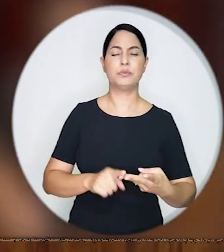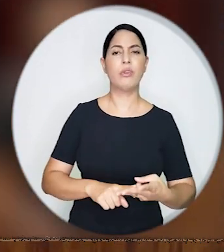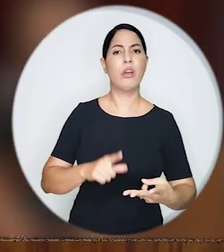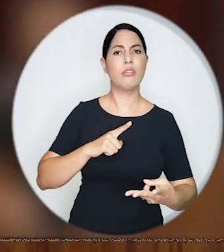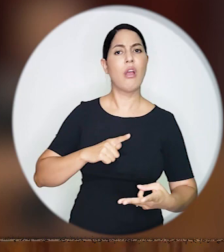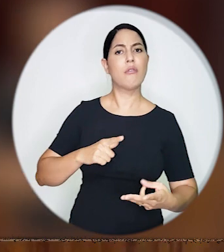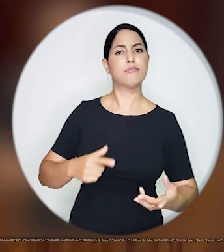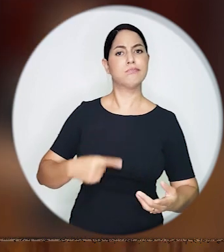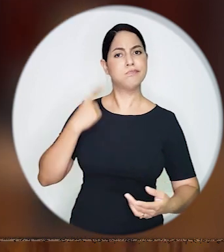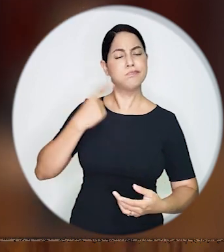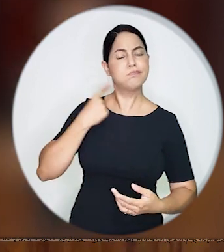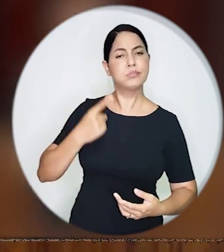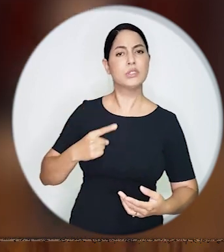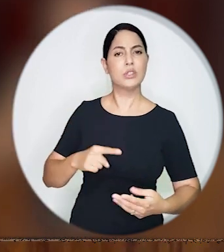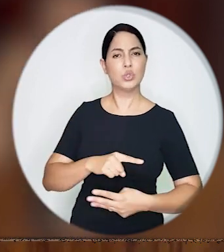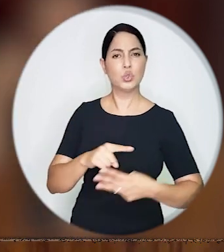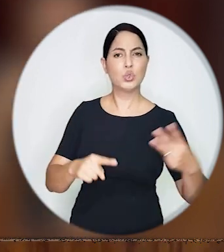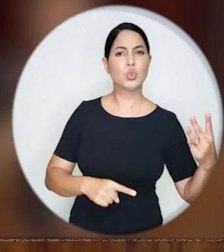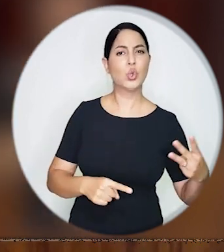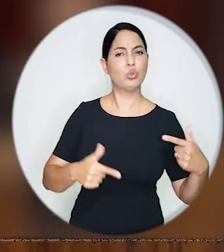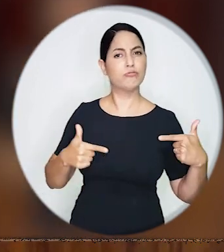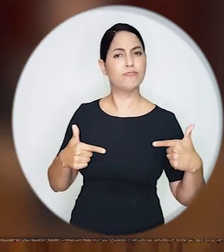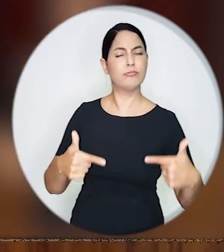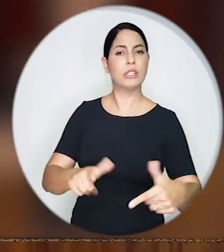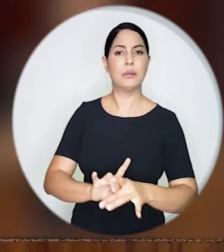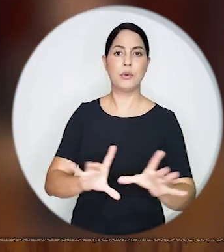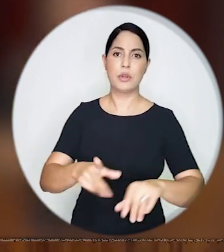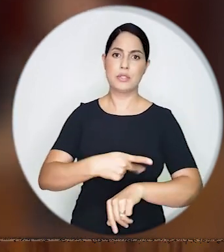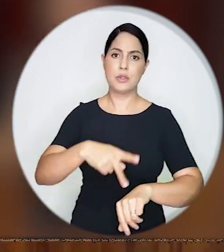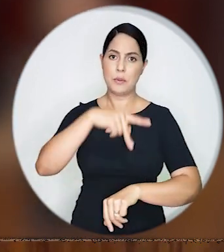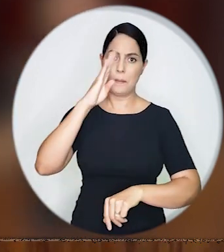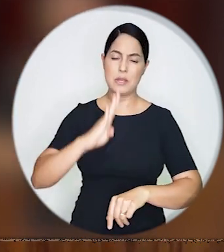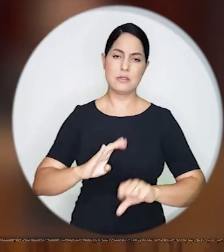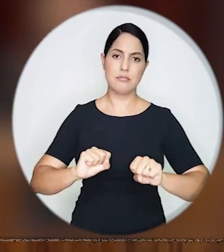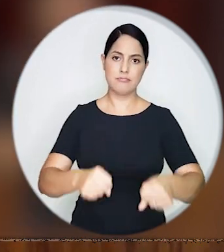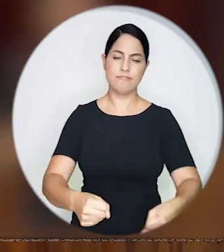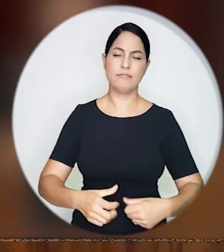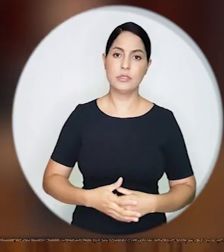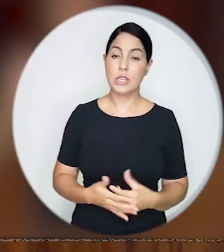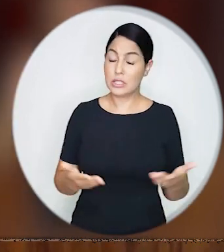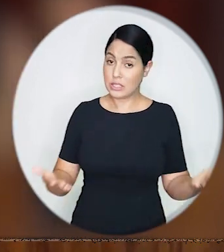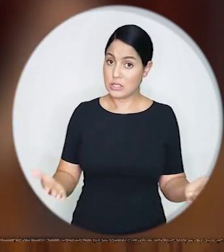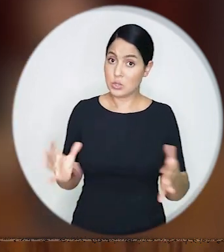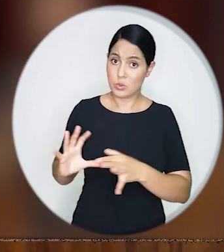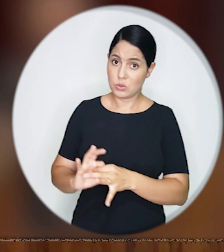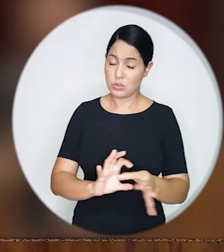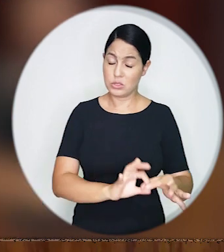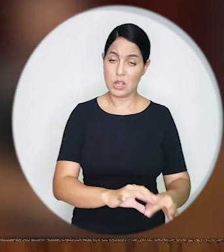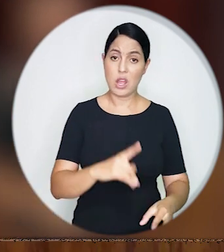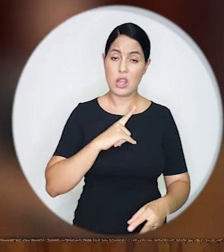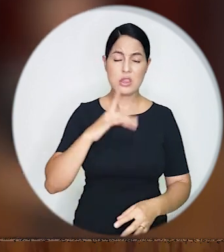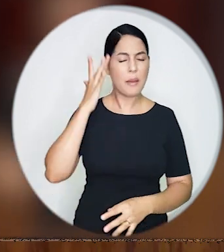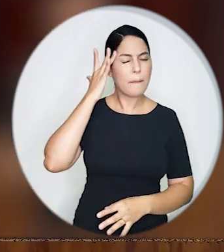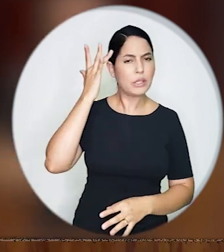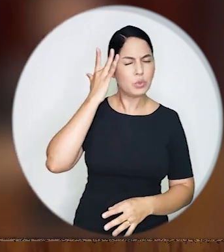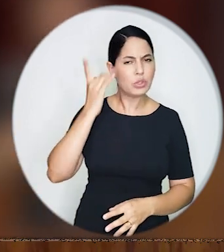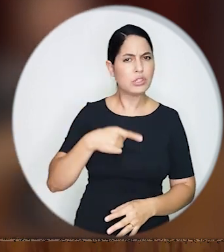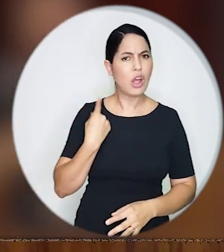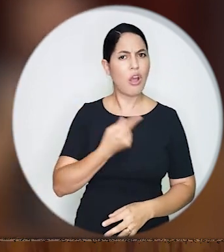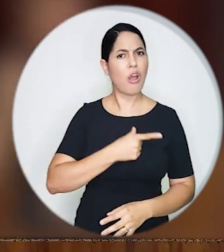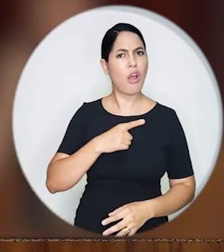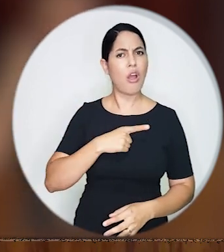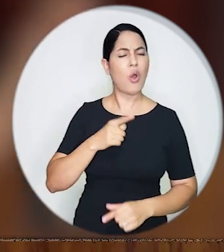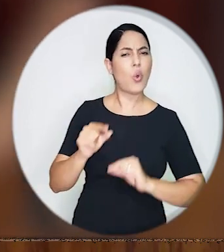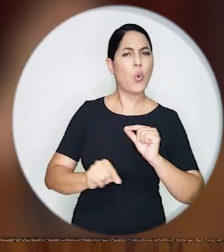e à advocacia, todos devotados à democracia brasileira. Hoje, temos a maturidade que faz